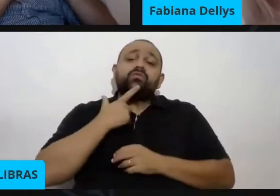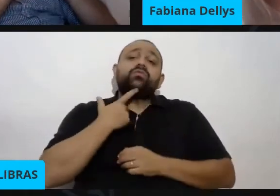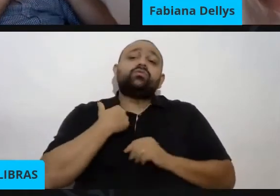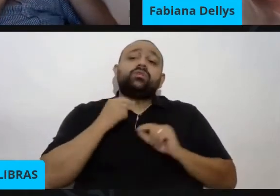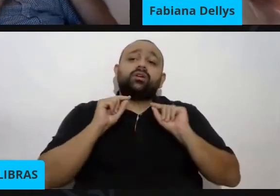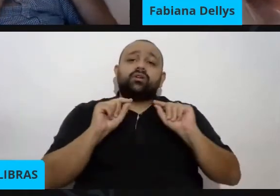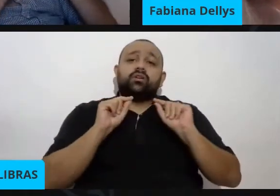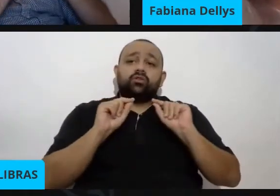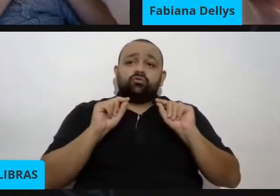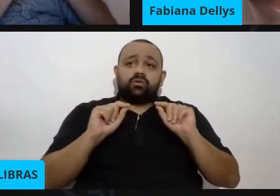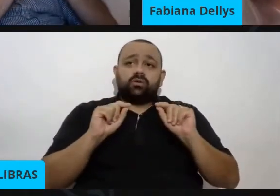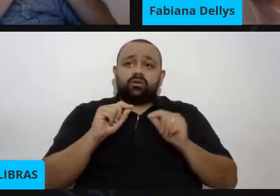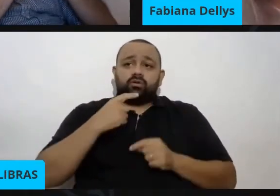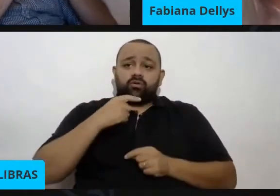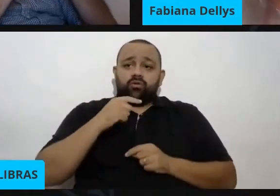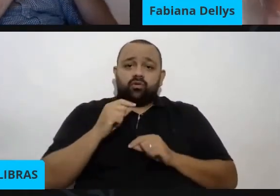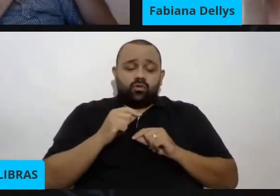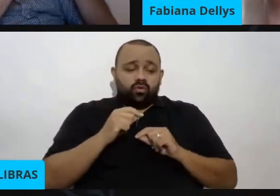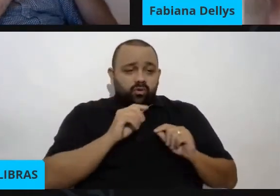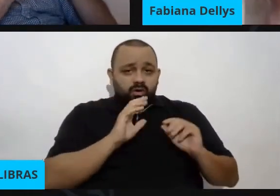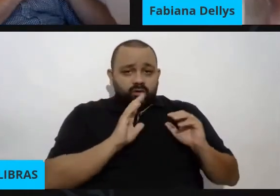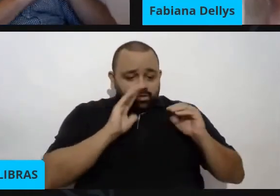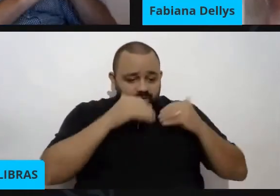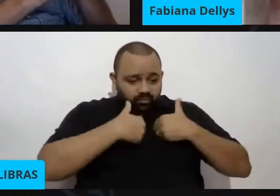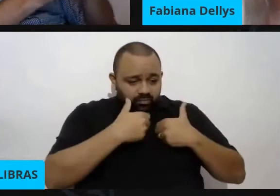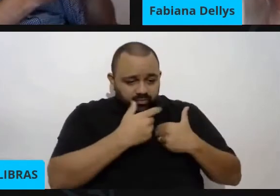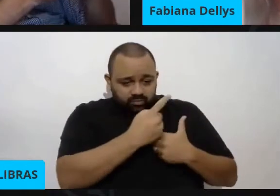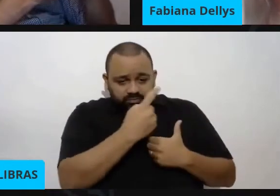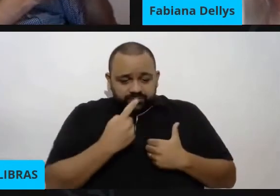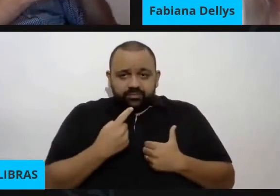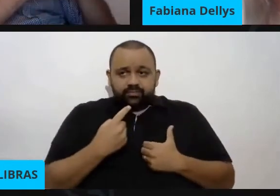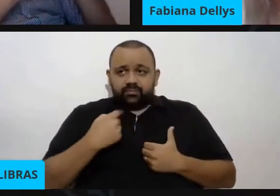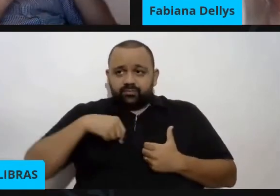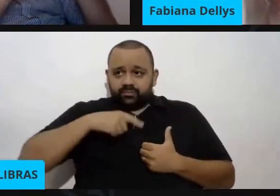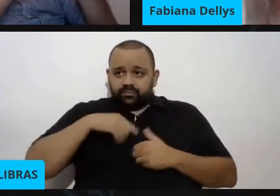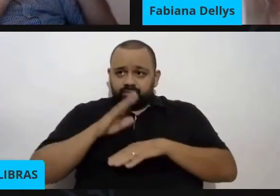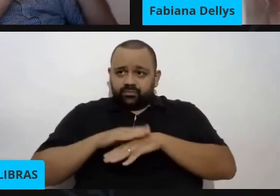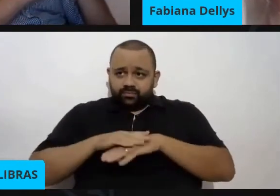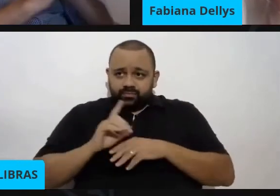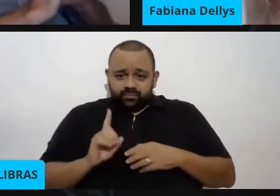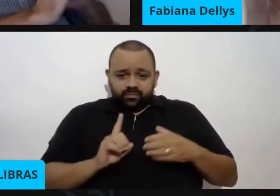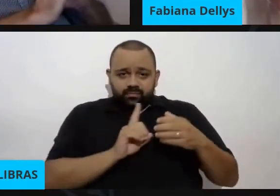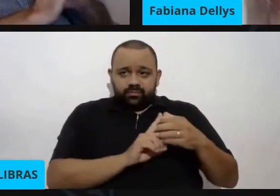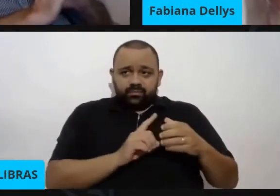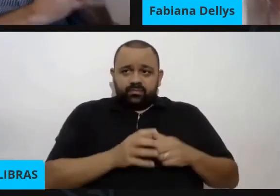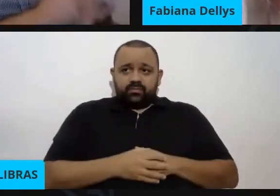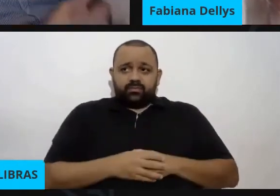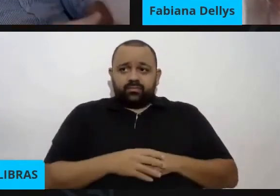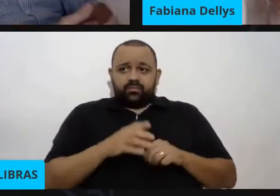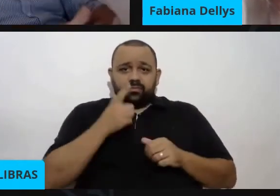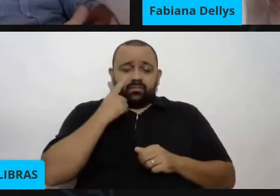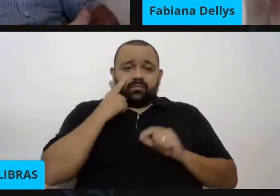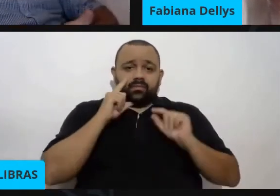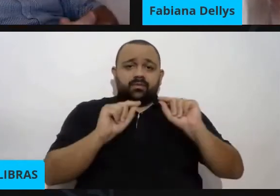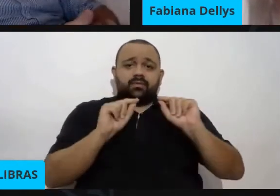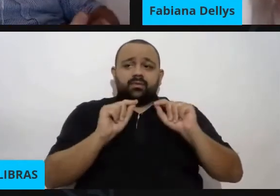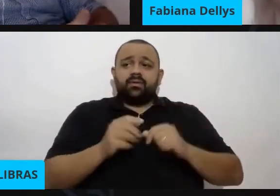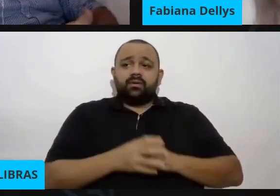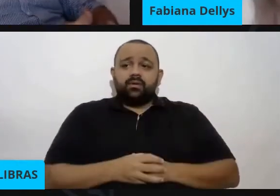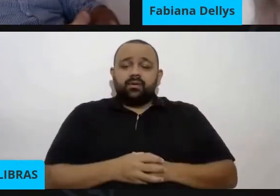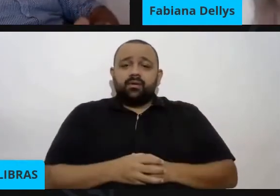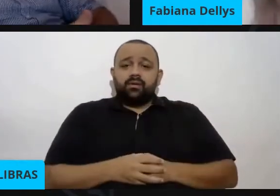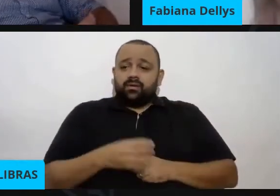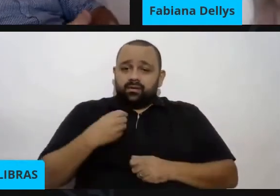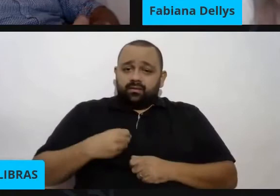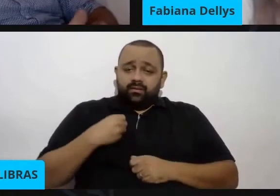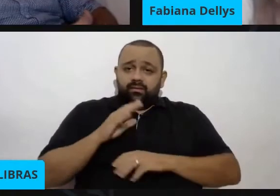autista vá para o nosso mundo, vamos entrar no mundo dele um Mas é pouquinho, né? óbvio. Gente, olha só, os anos passam e